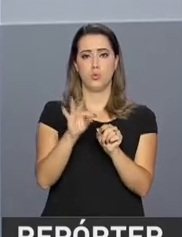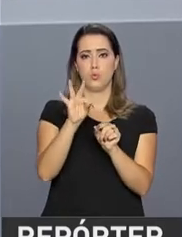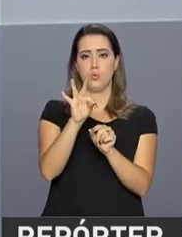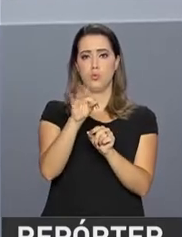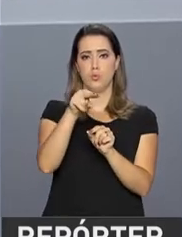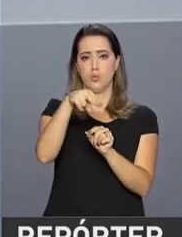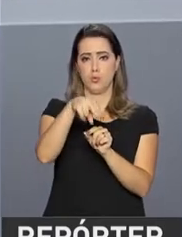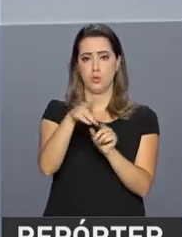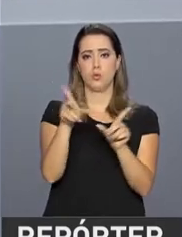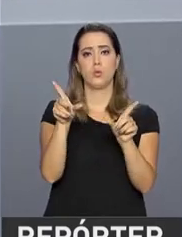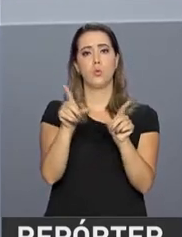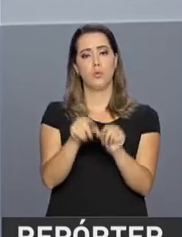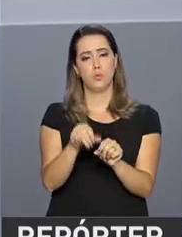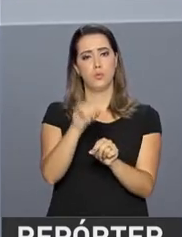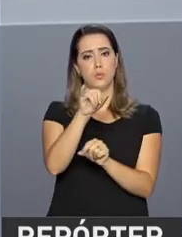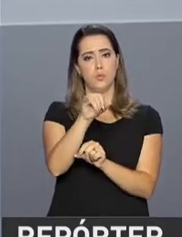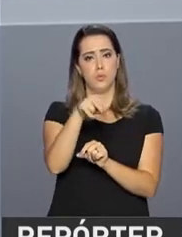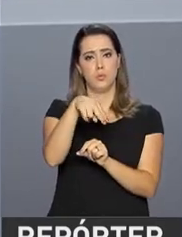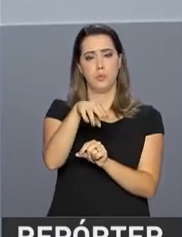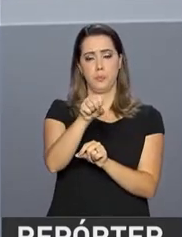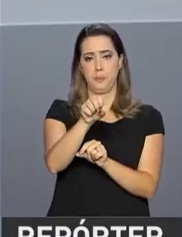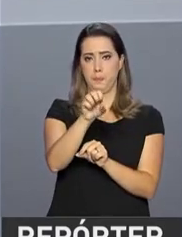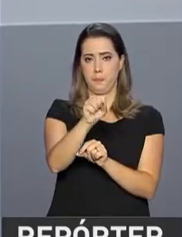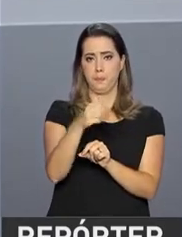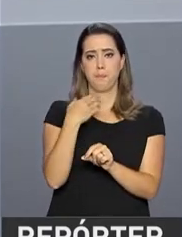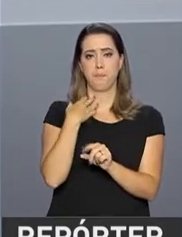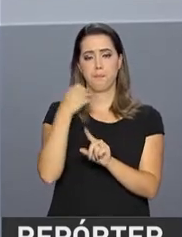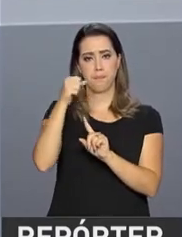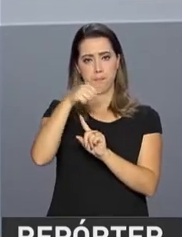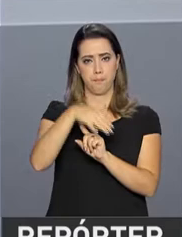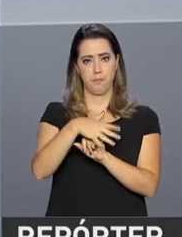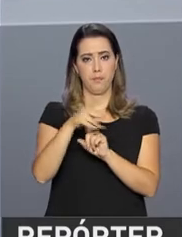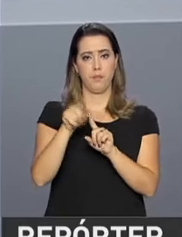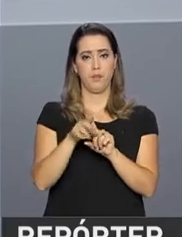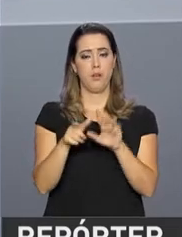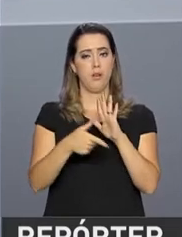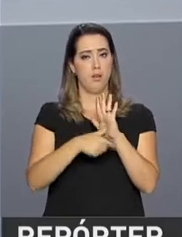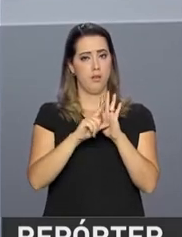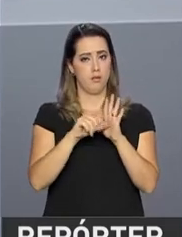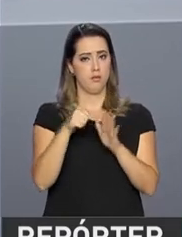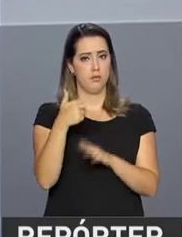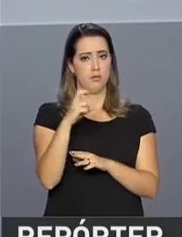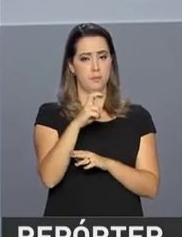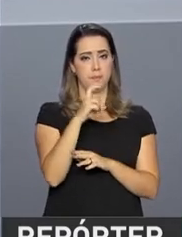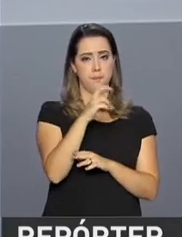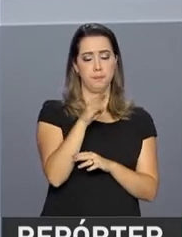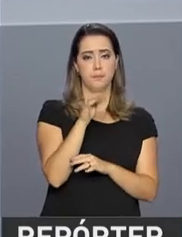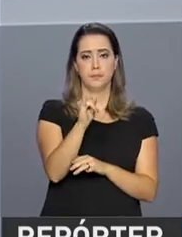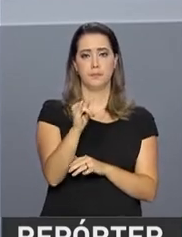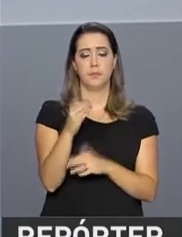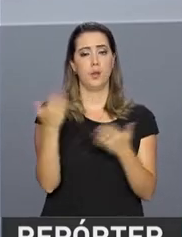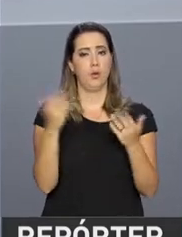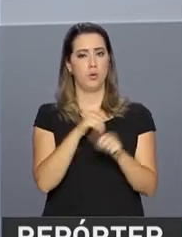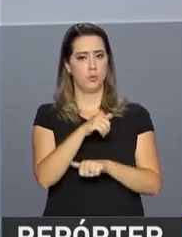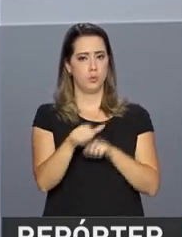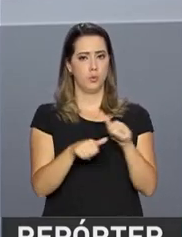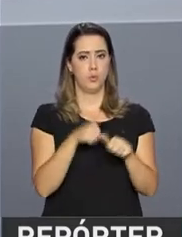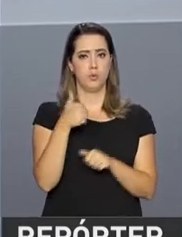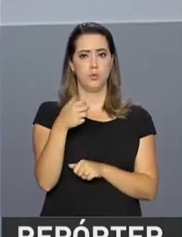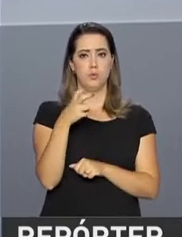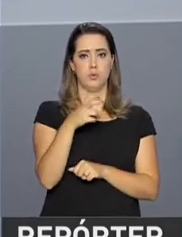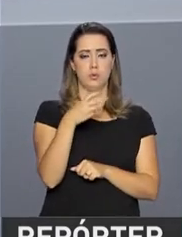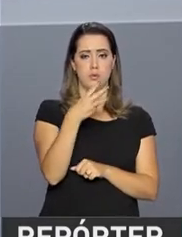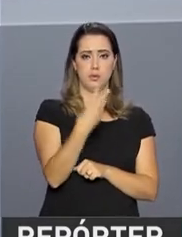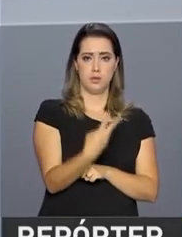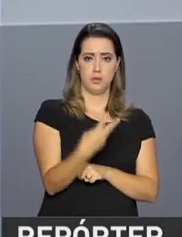social eo banco central a estimativa de déficit passou de 155 bilhões para 153